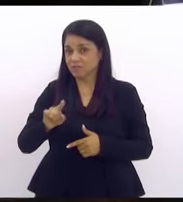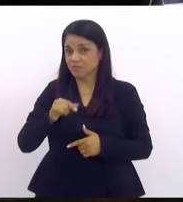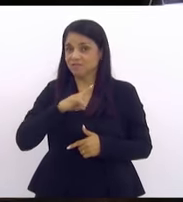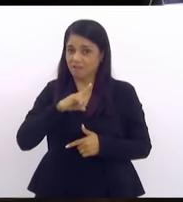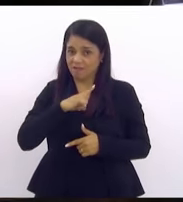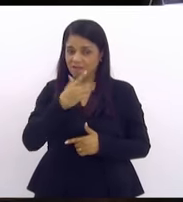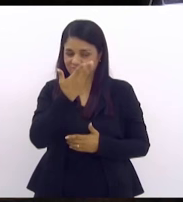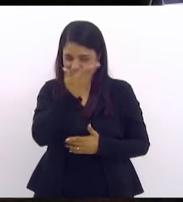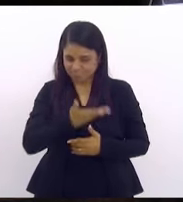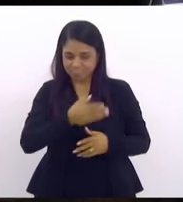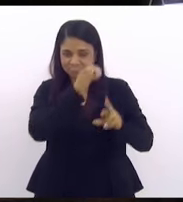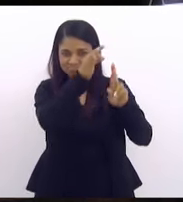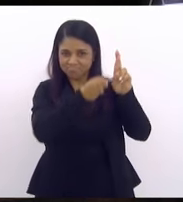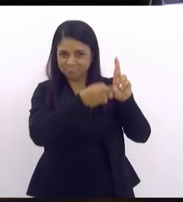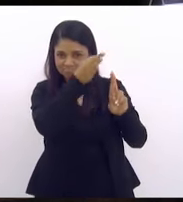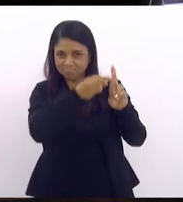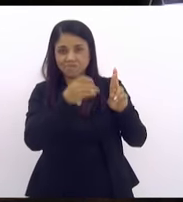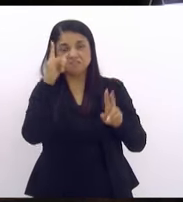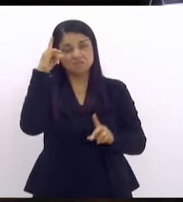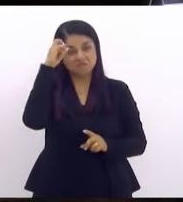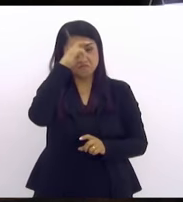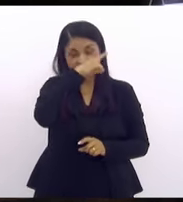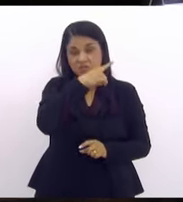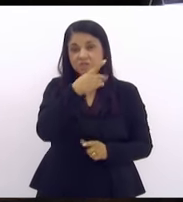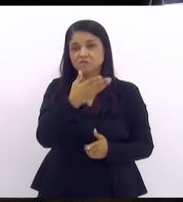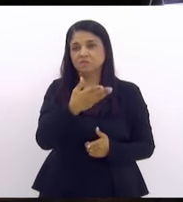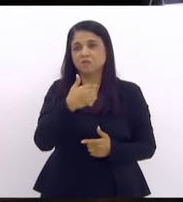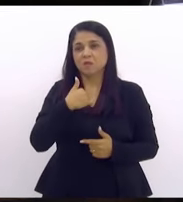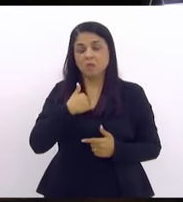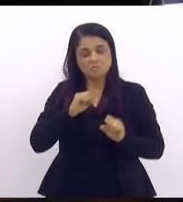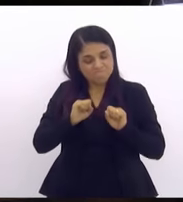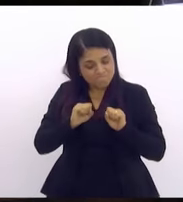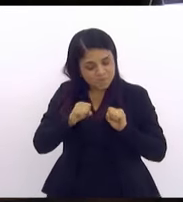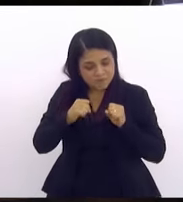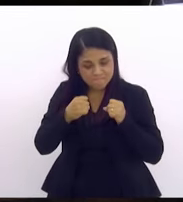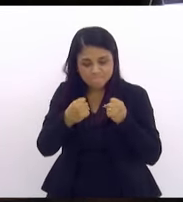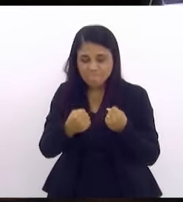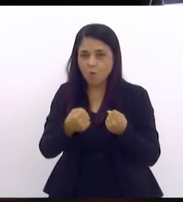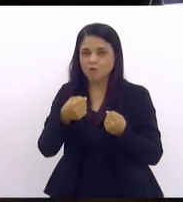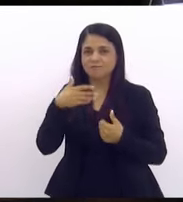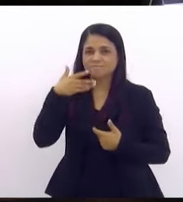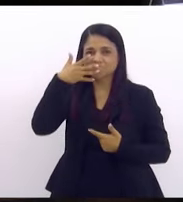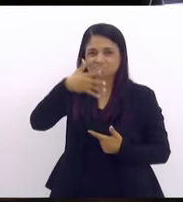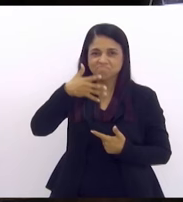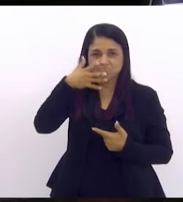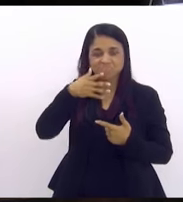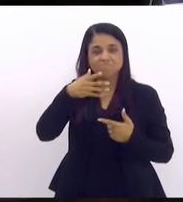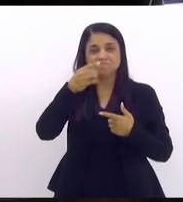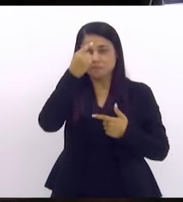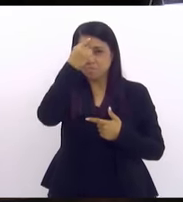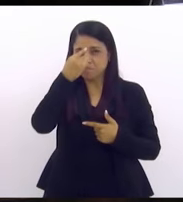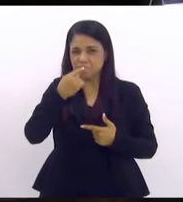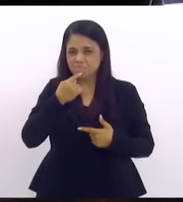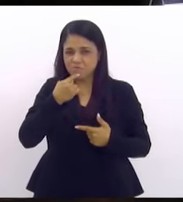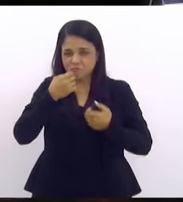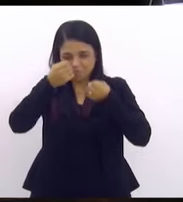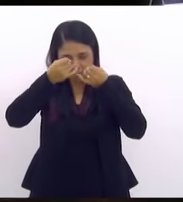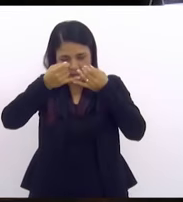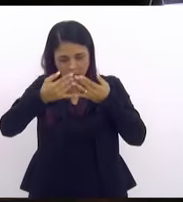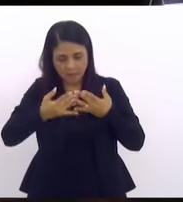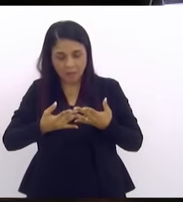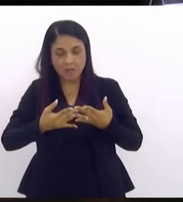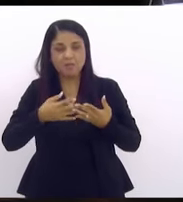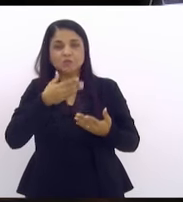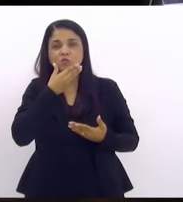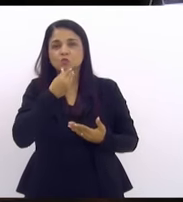difícil por mais que se fale e eu me esforce ao traçar o perfil do homem público e